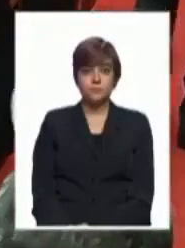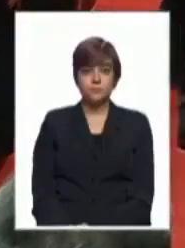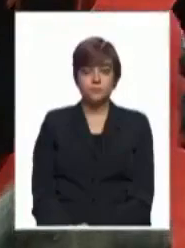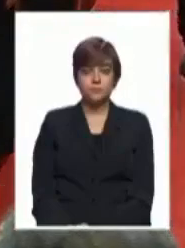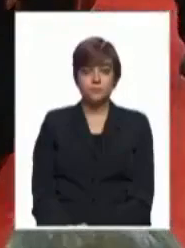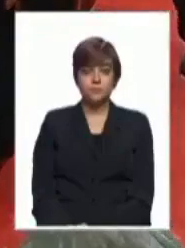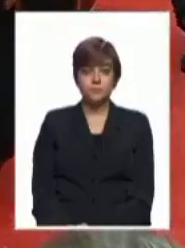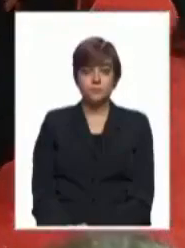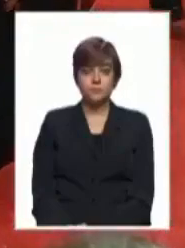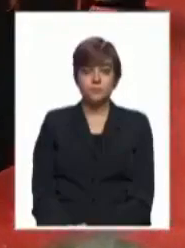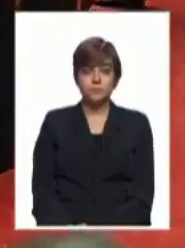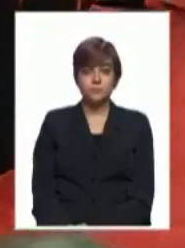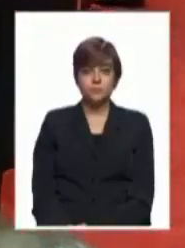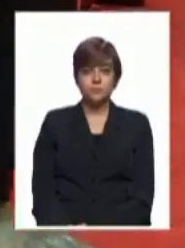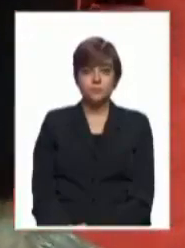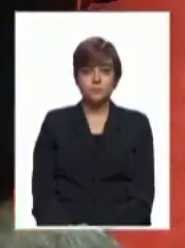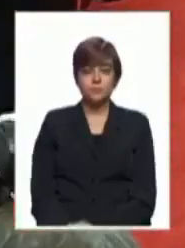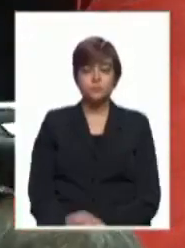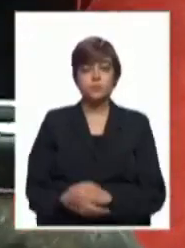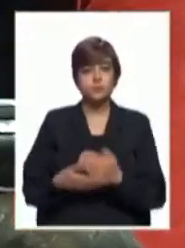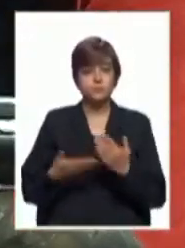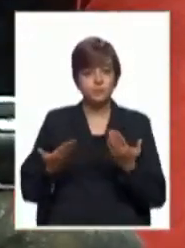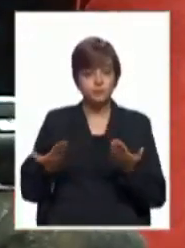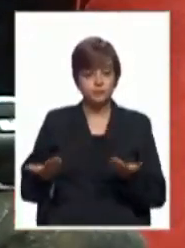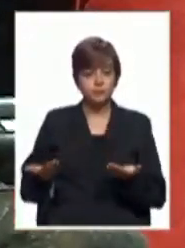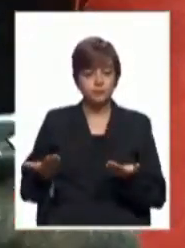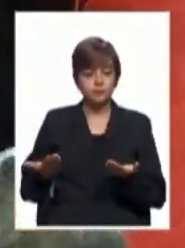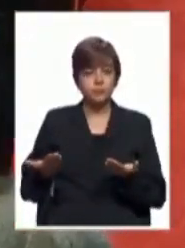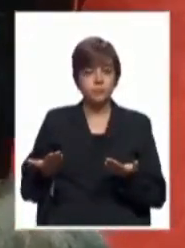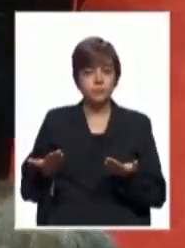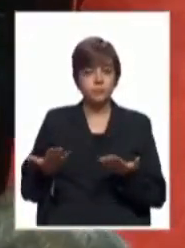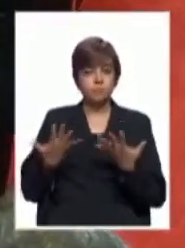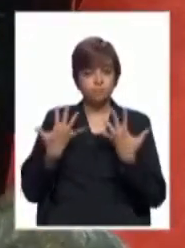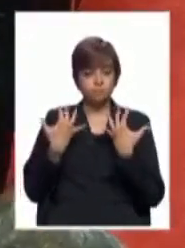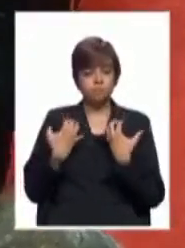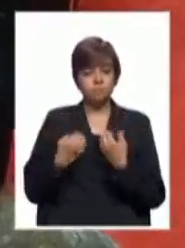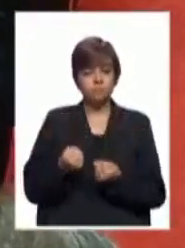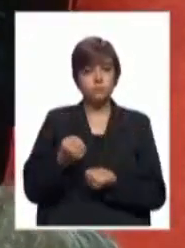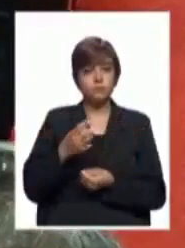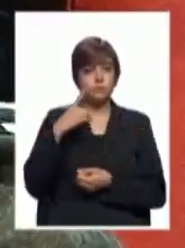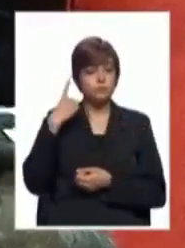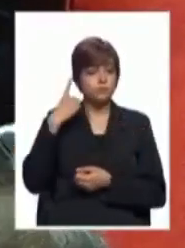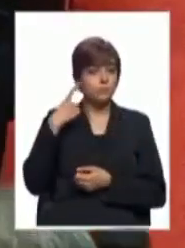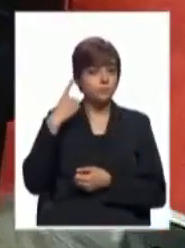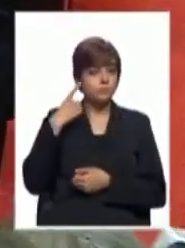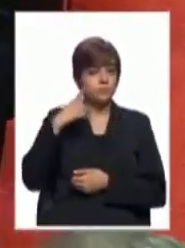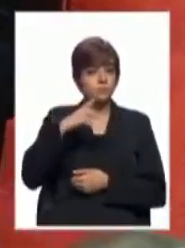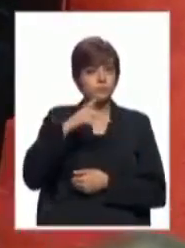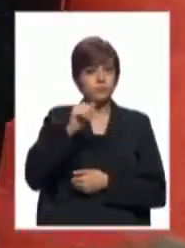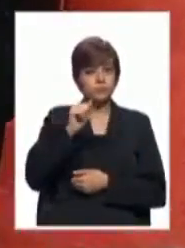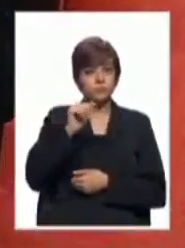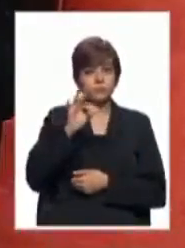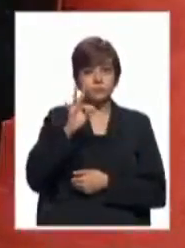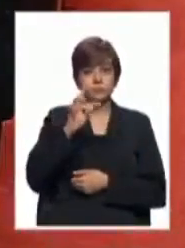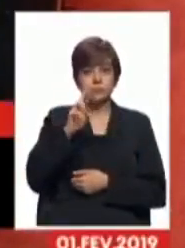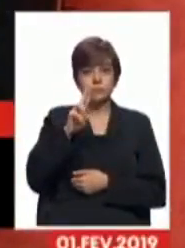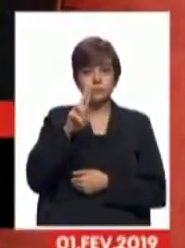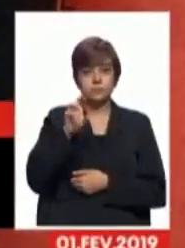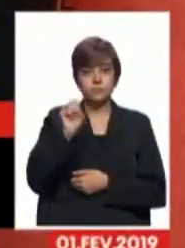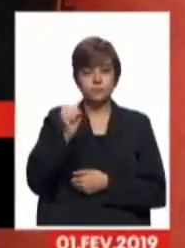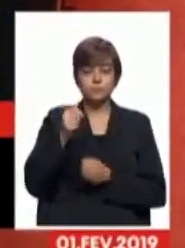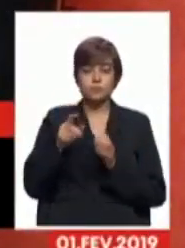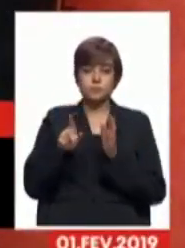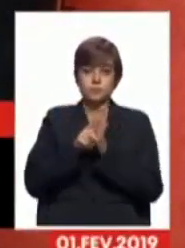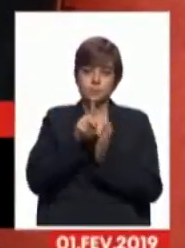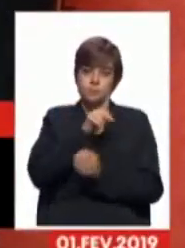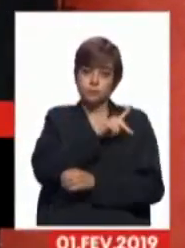Confirmada então a eleição do presidente, do deputado Agostinho Patrucci, do PV, para o cargo de presidente da Assembleia Legislativa de